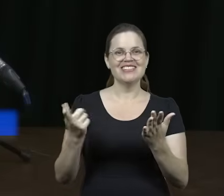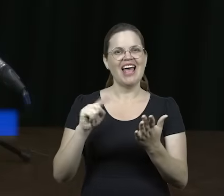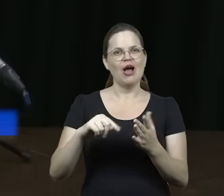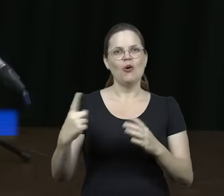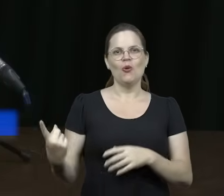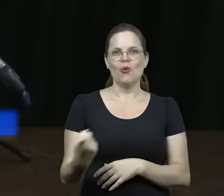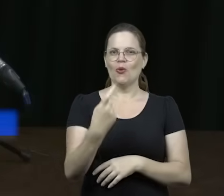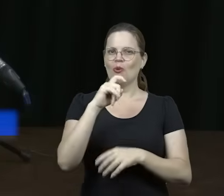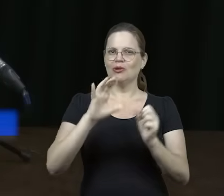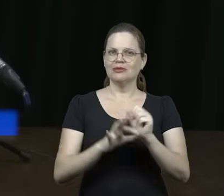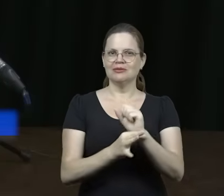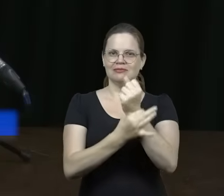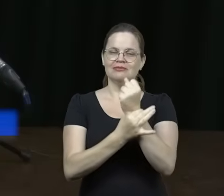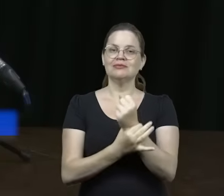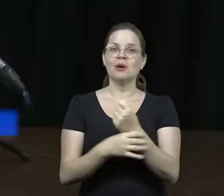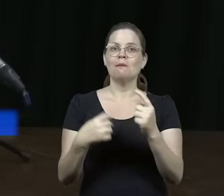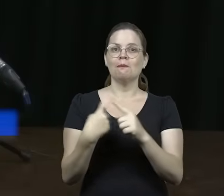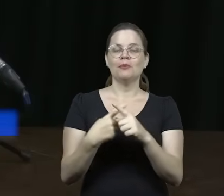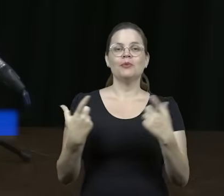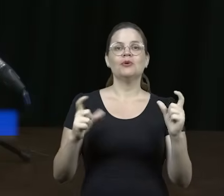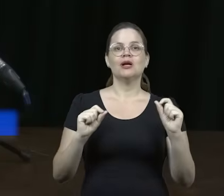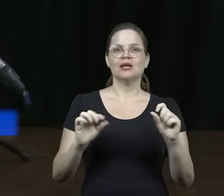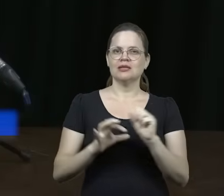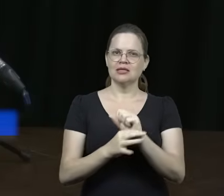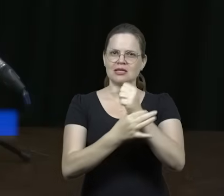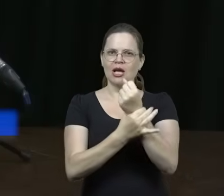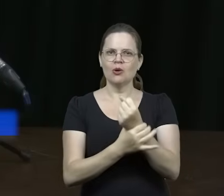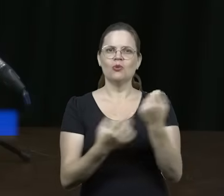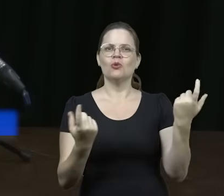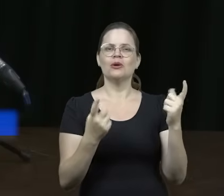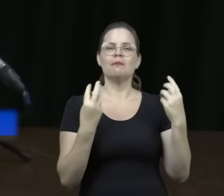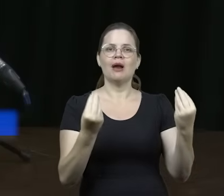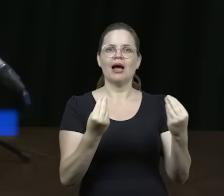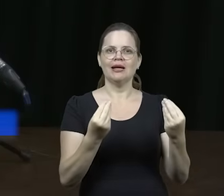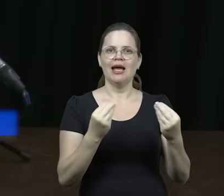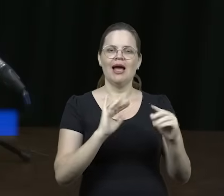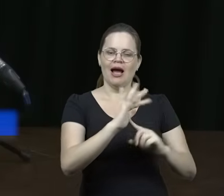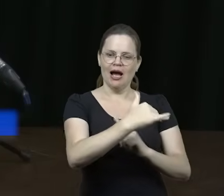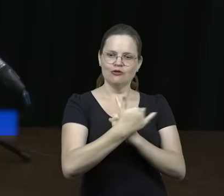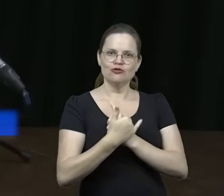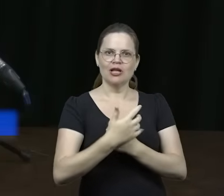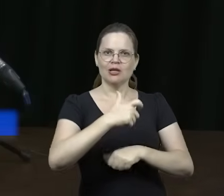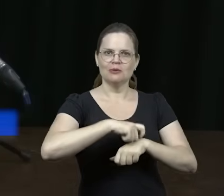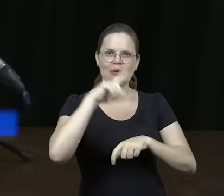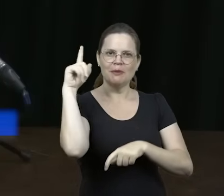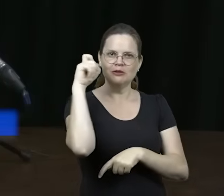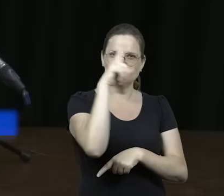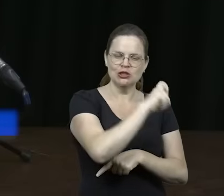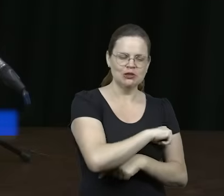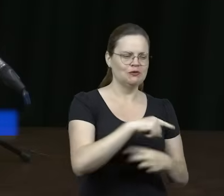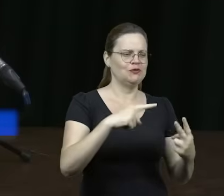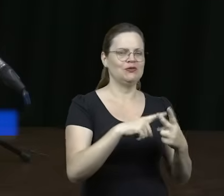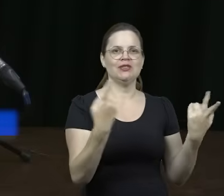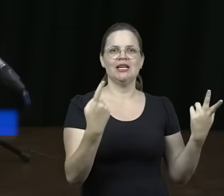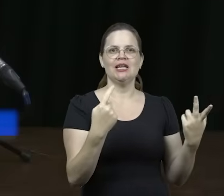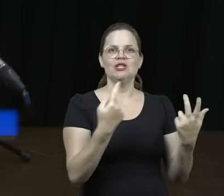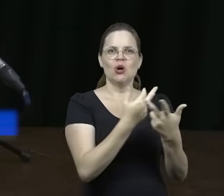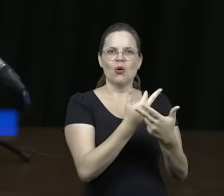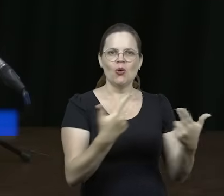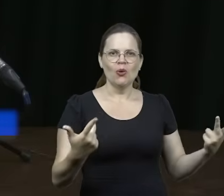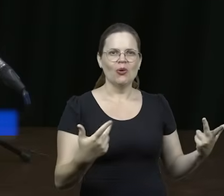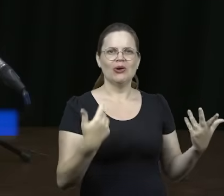no lugar alto, seguro contra as intempéries, contra a chuva, contra a neve, contra o